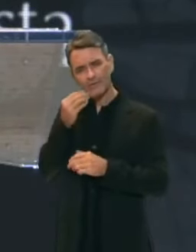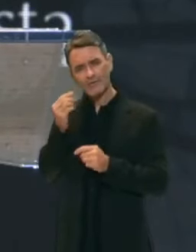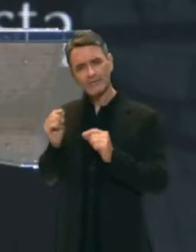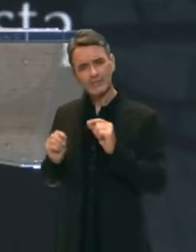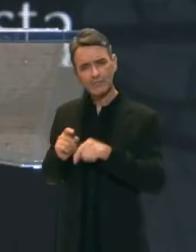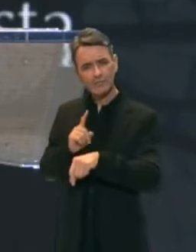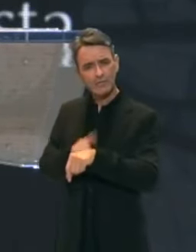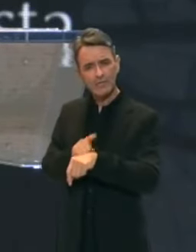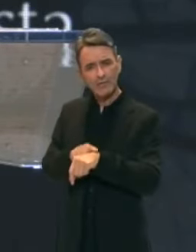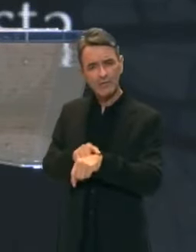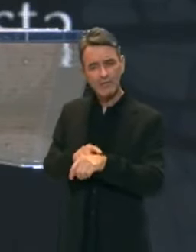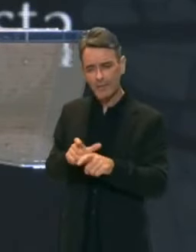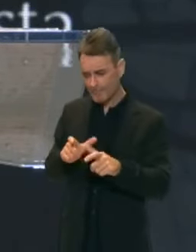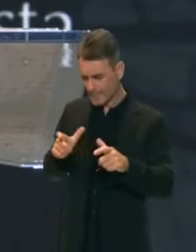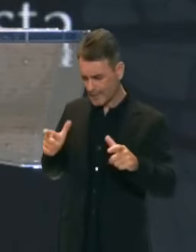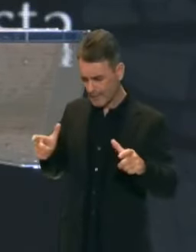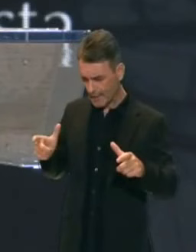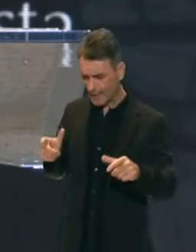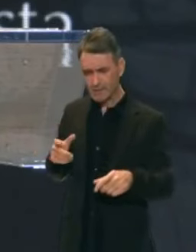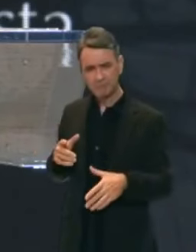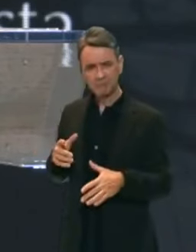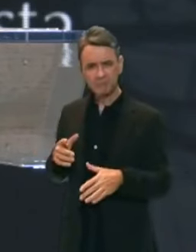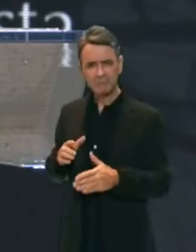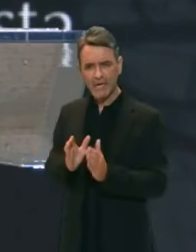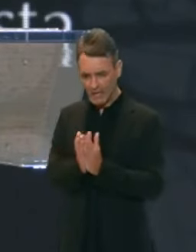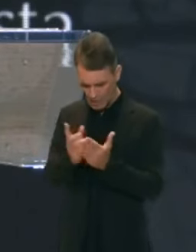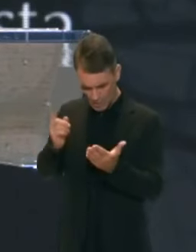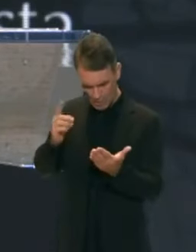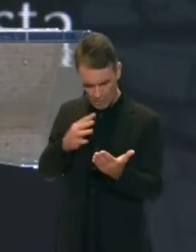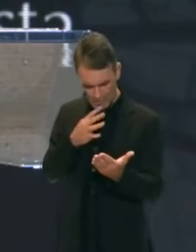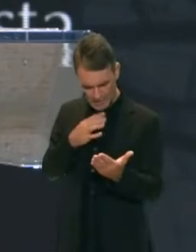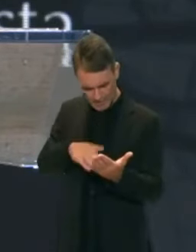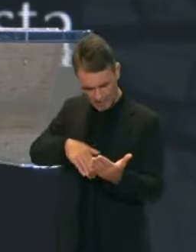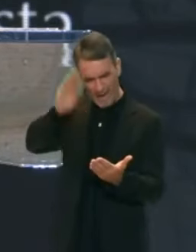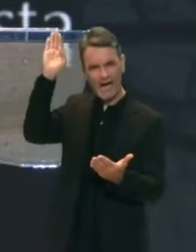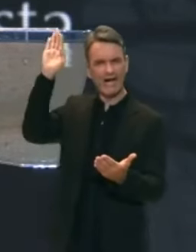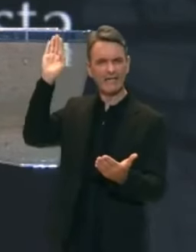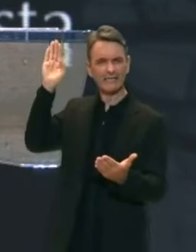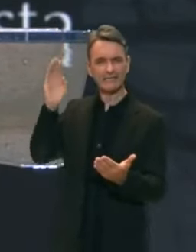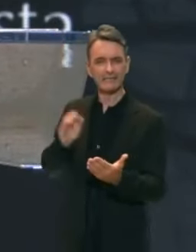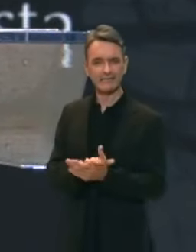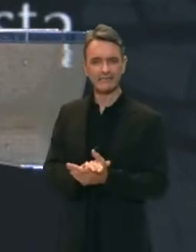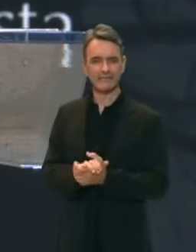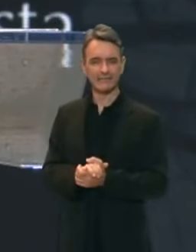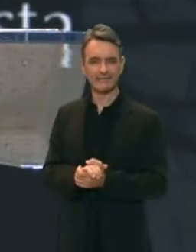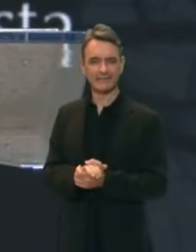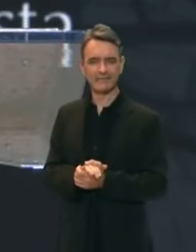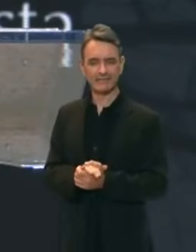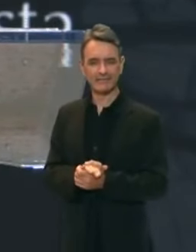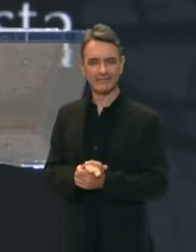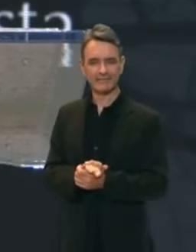nossa santificação. Quando a sabedoria fala, nós reconhecemos que o ponto alto